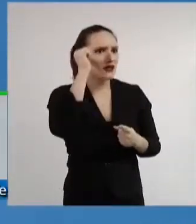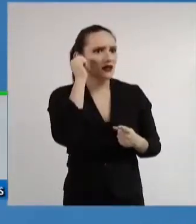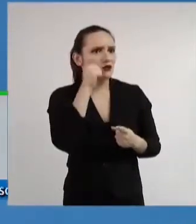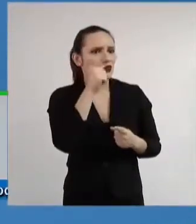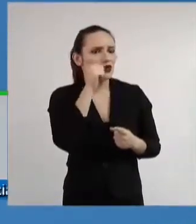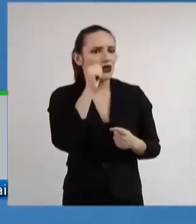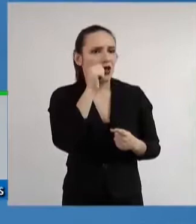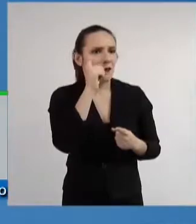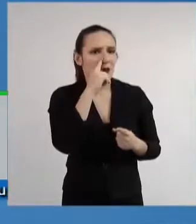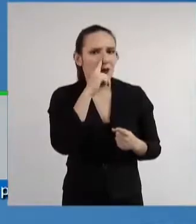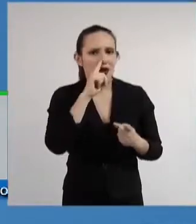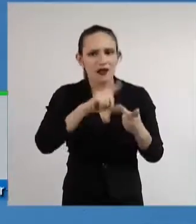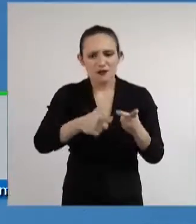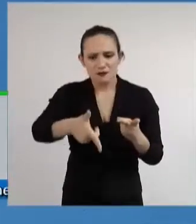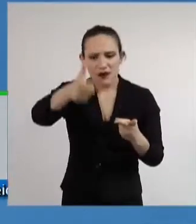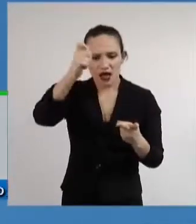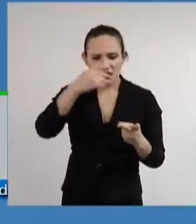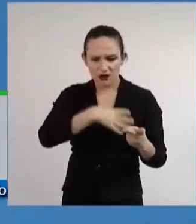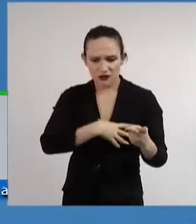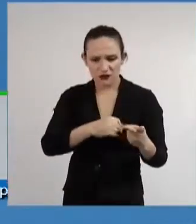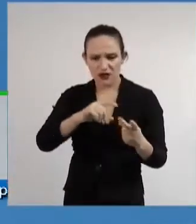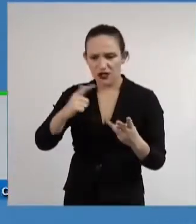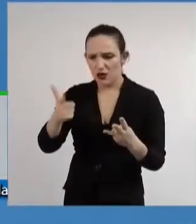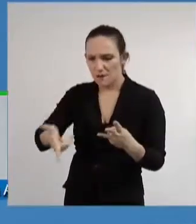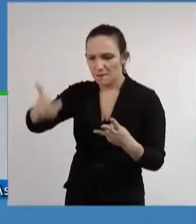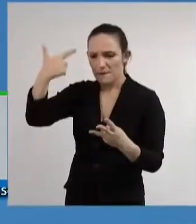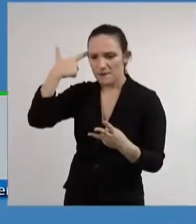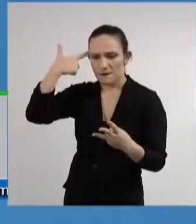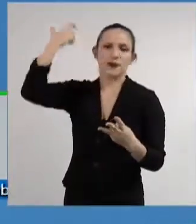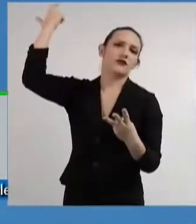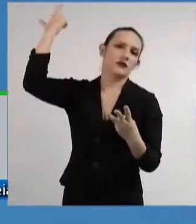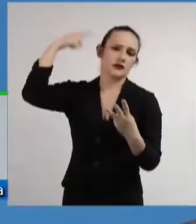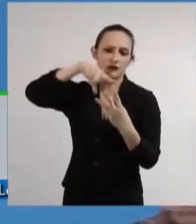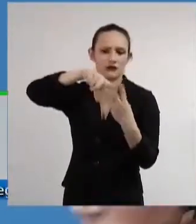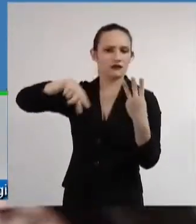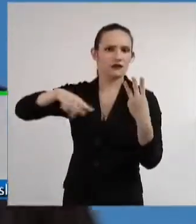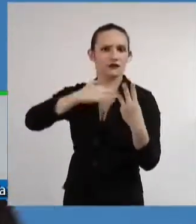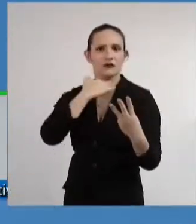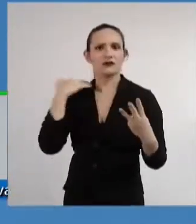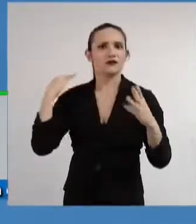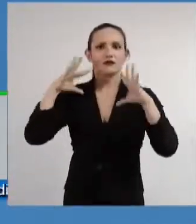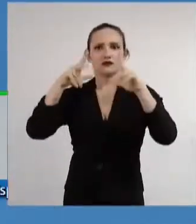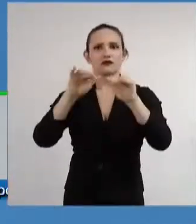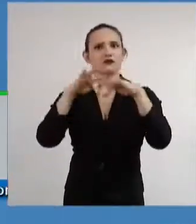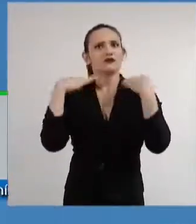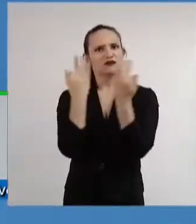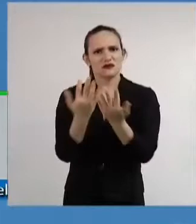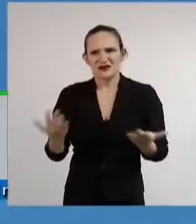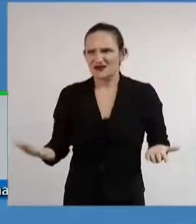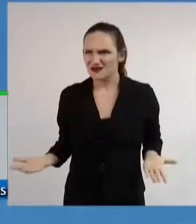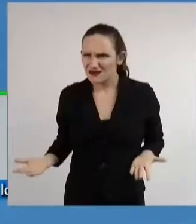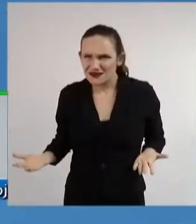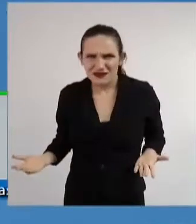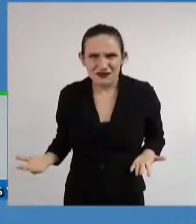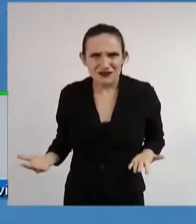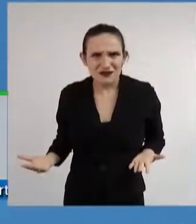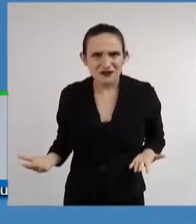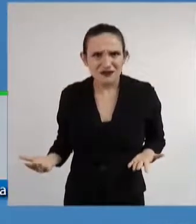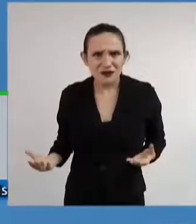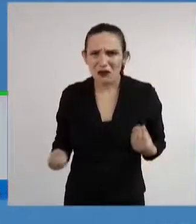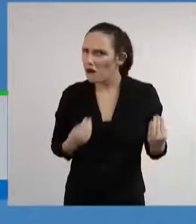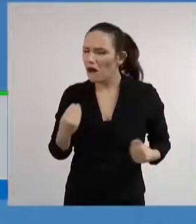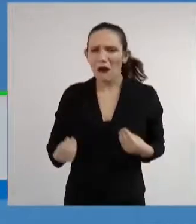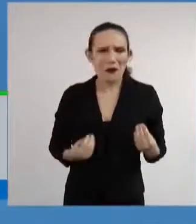dizer, não há mais espaço para o diálogo. E não tem lei que resista a esse tipo de coisa. Não tem